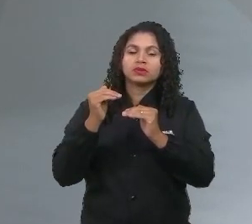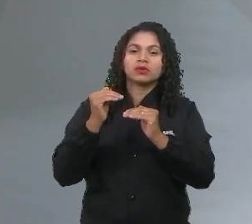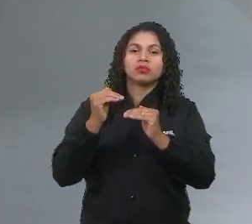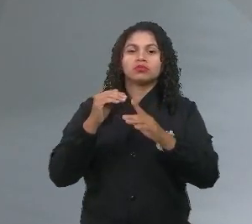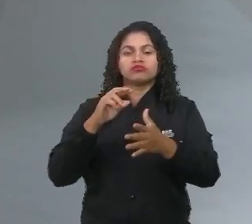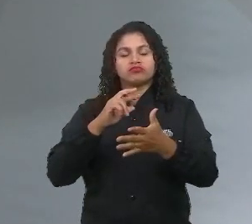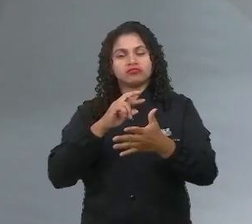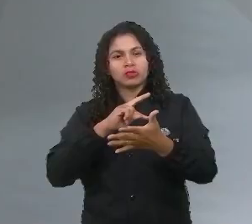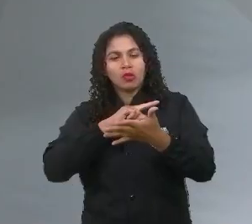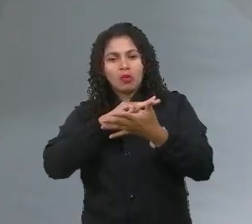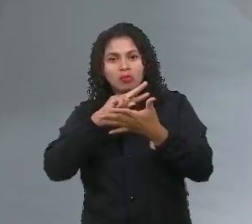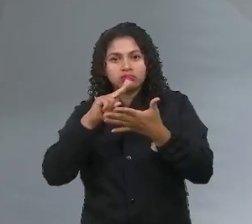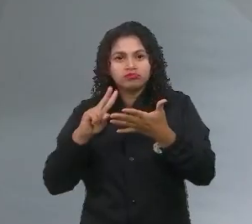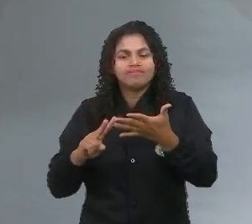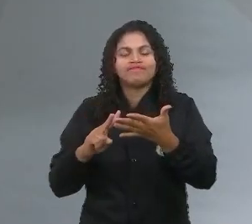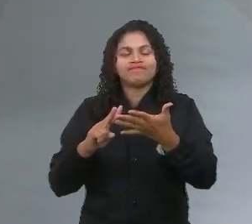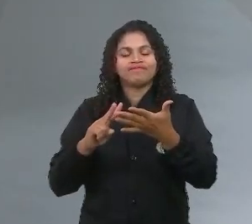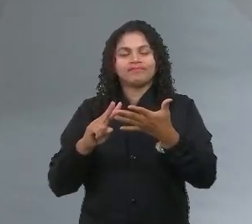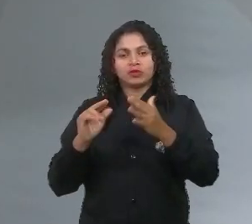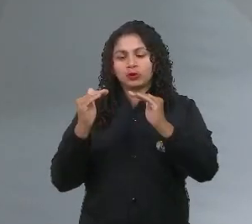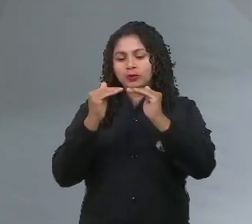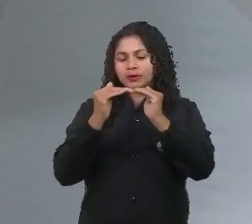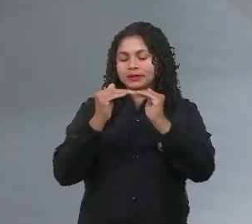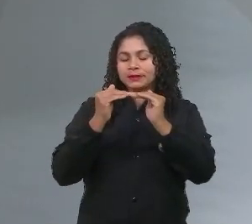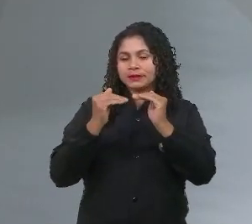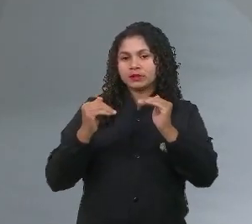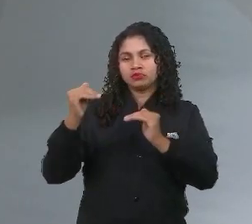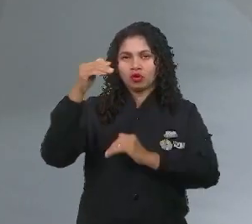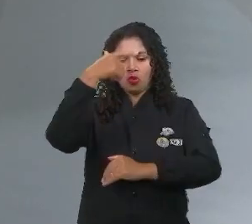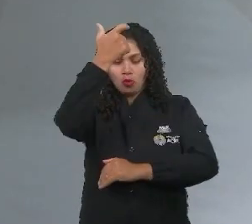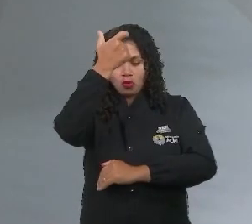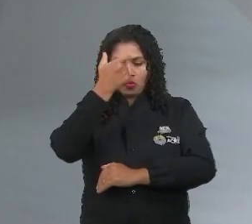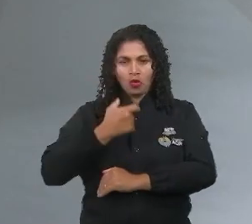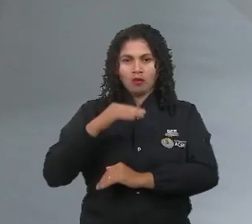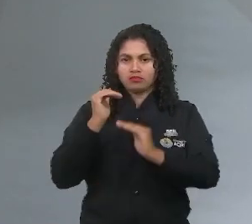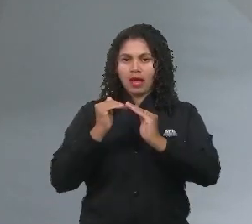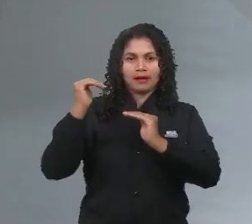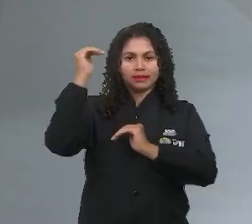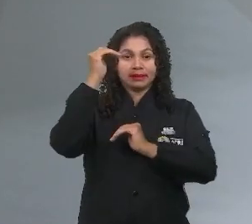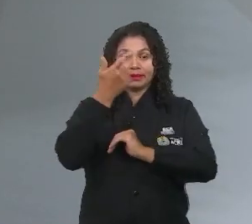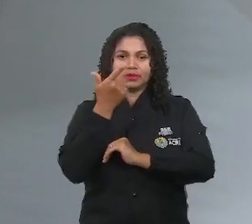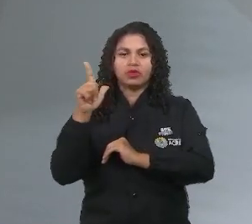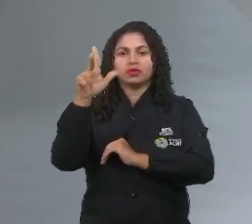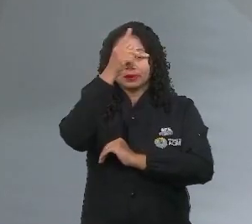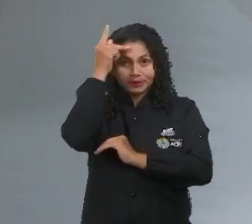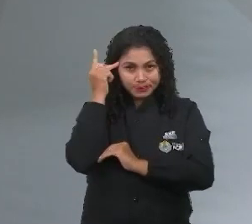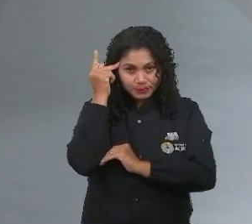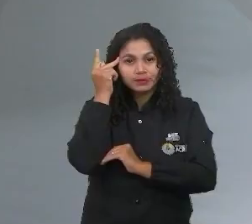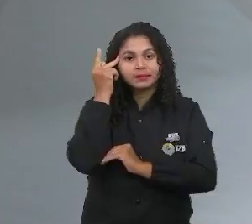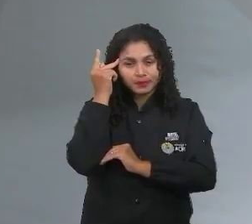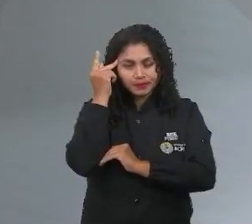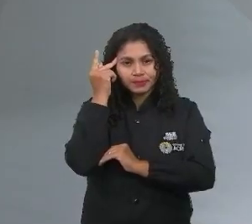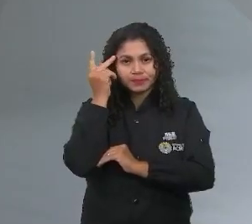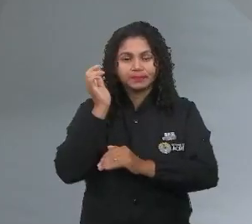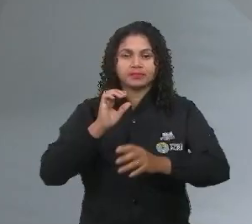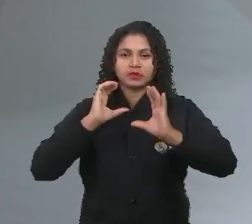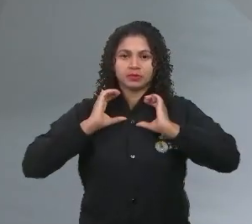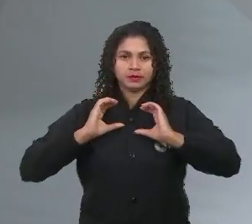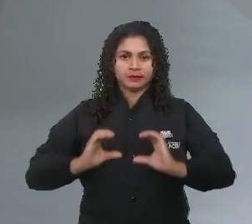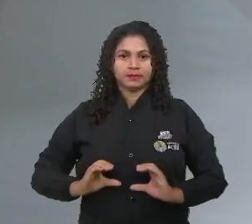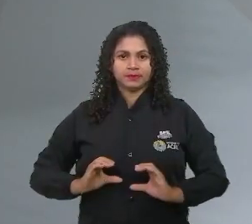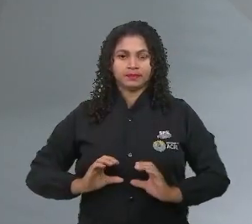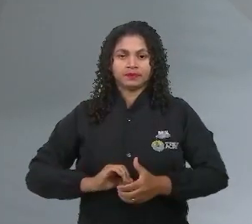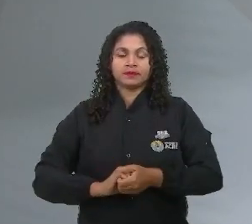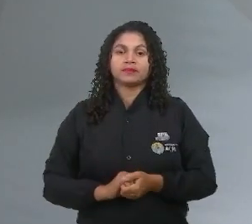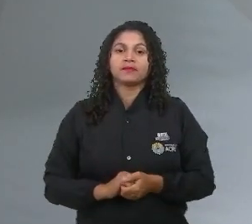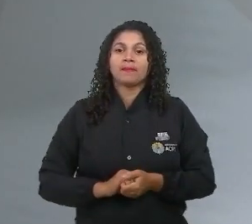vezes, de se considerarem superiores em relação a outras pessoas, a outros cidadãos. Vamos para